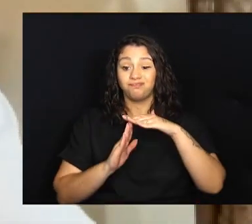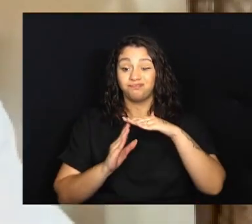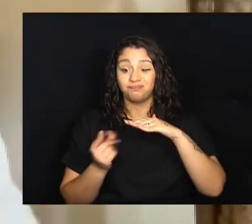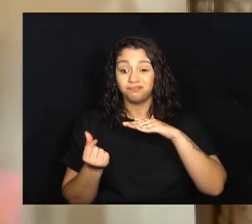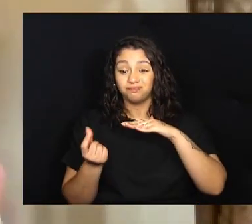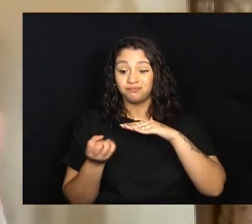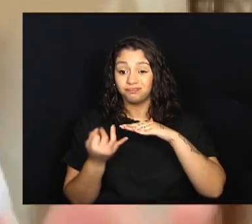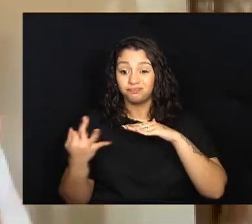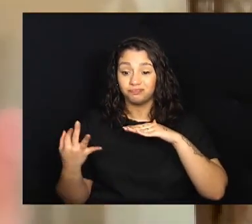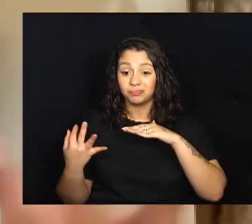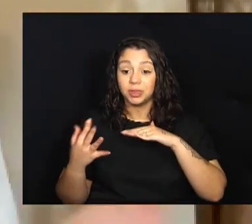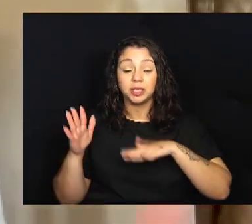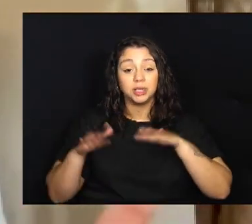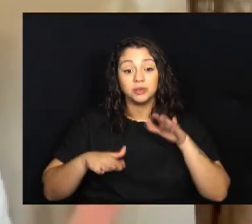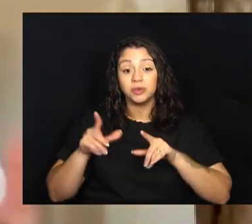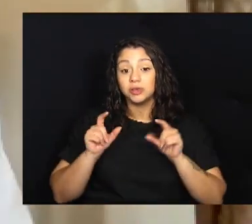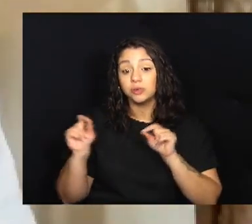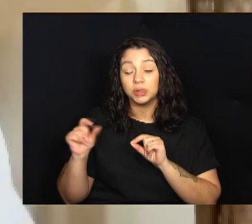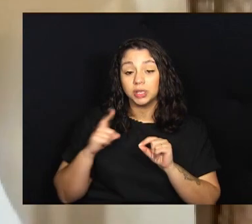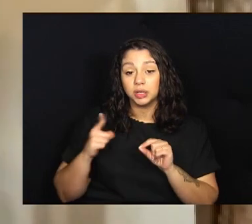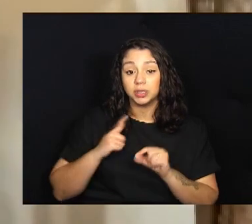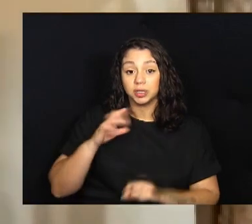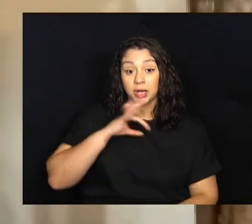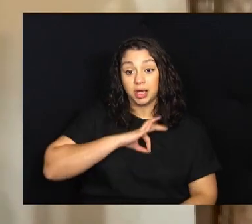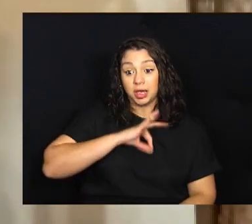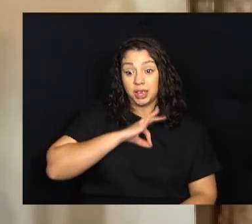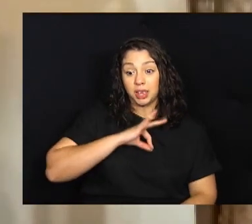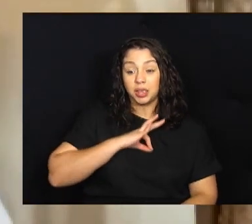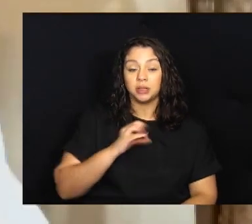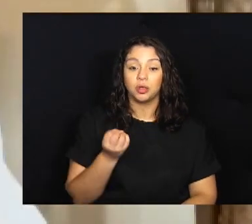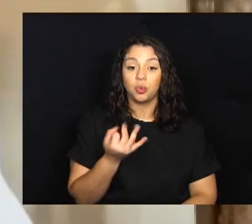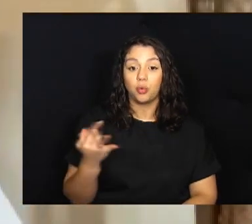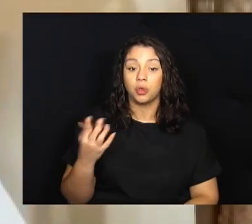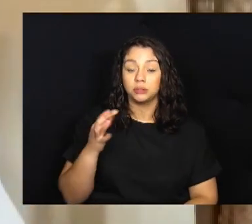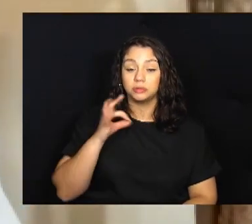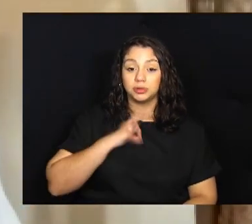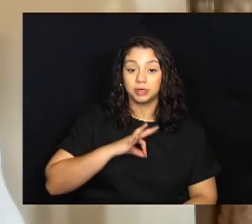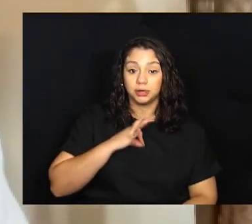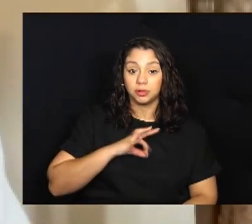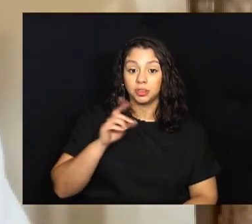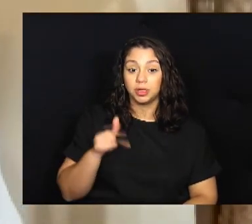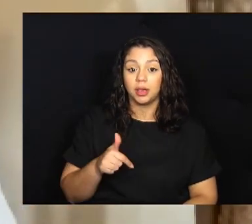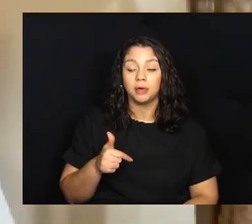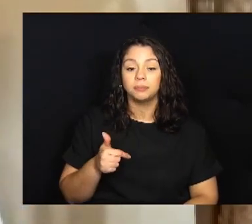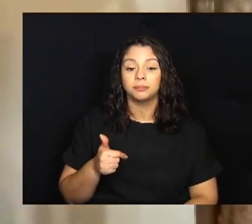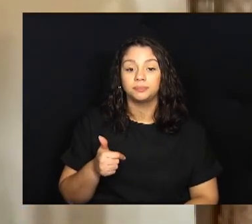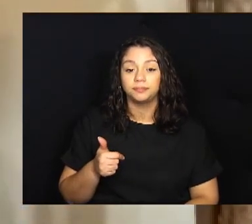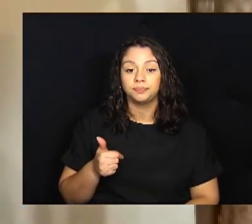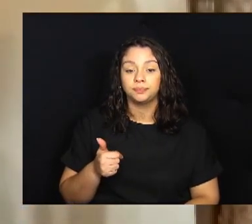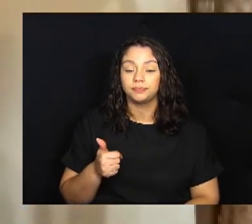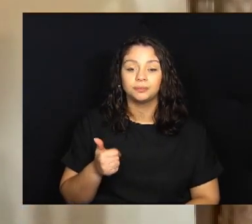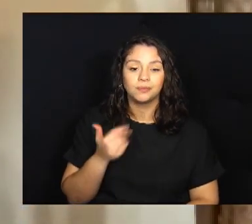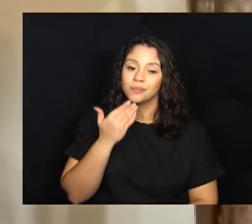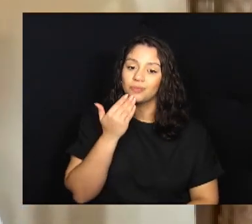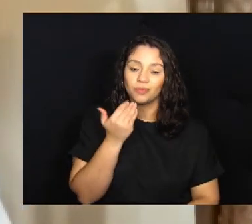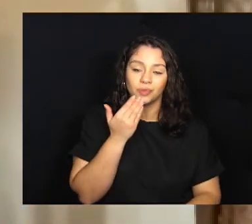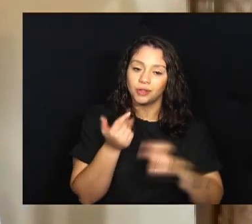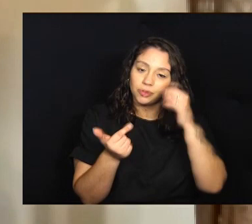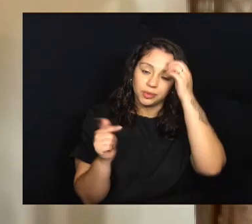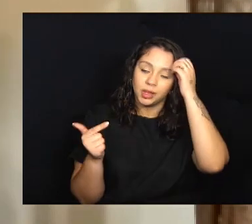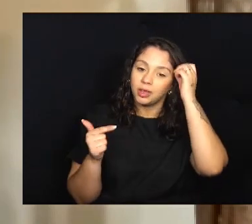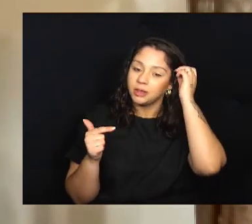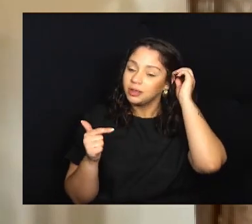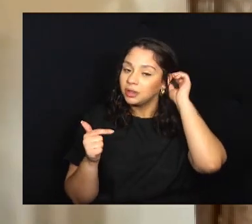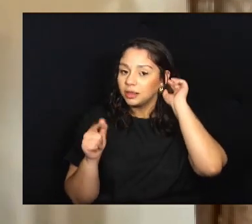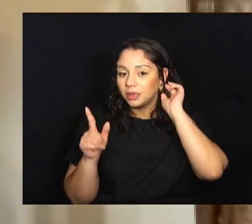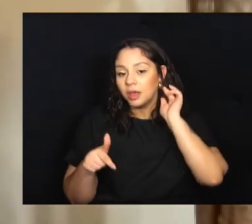valor. E às vezes, dependendo da sua renda, o valor que você ganha de salário ou remuneração, ele não vai te gerar